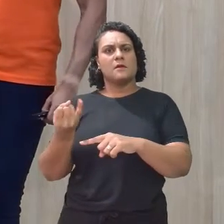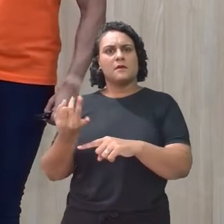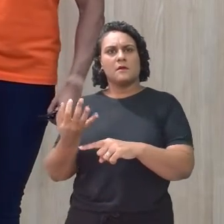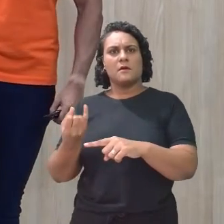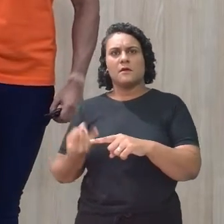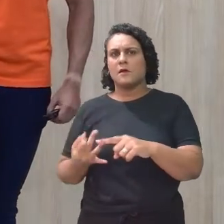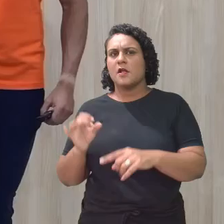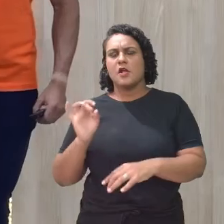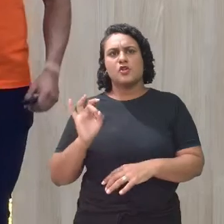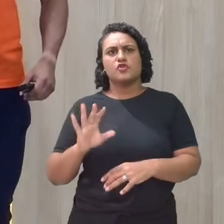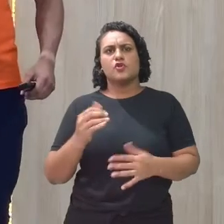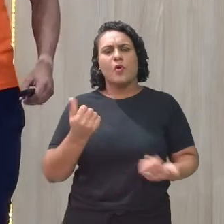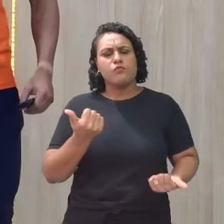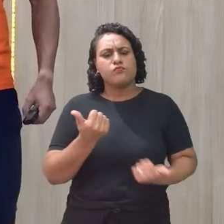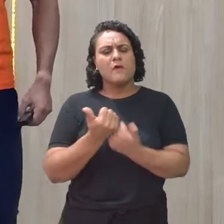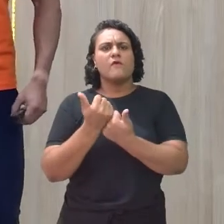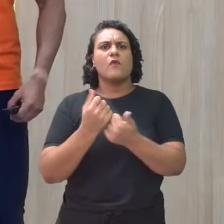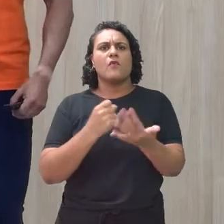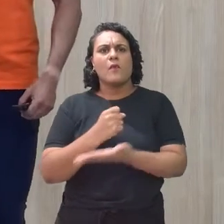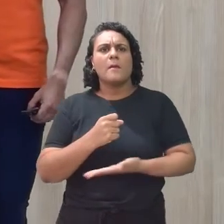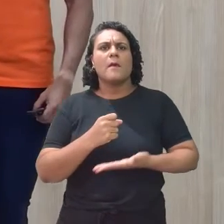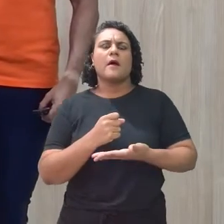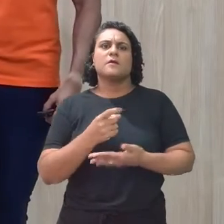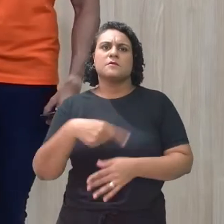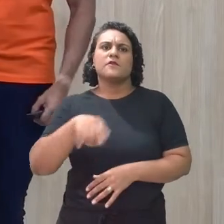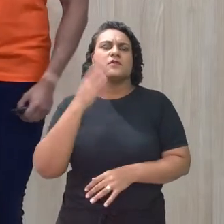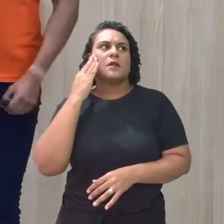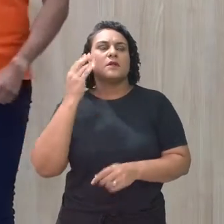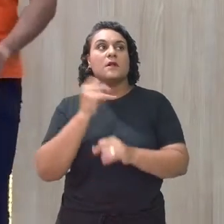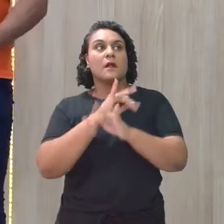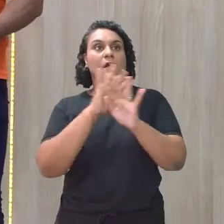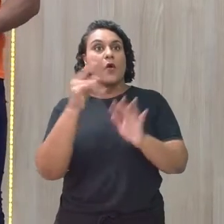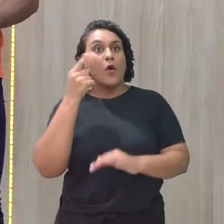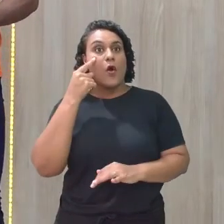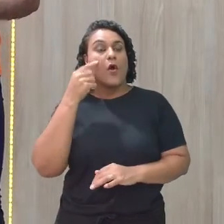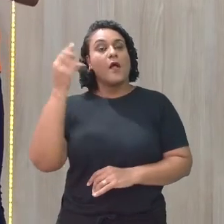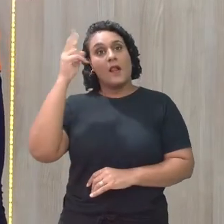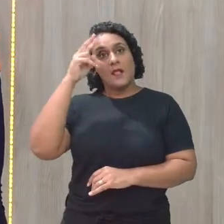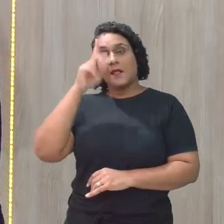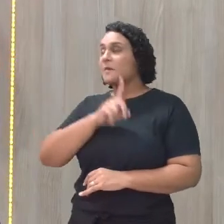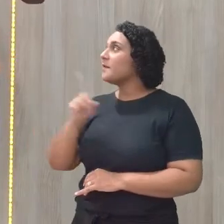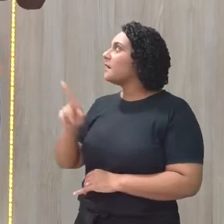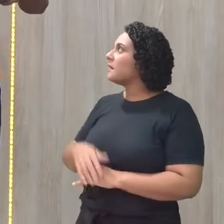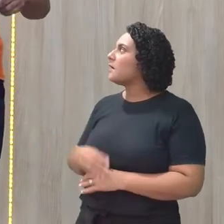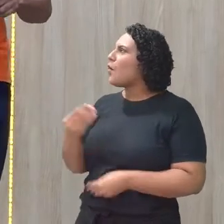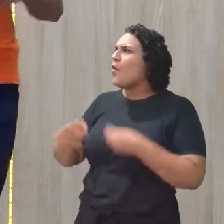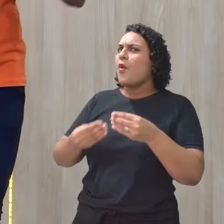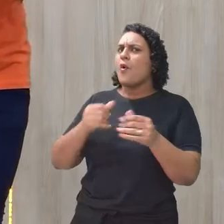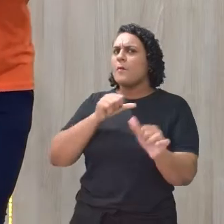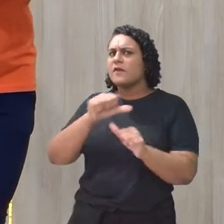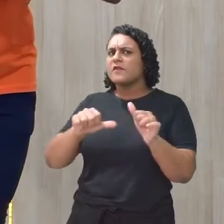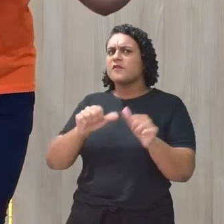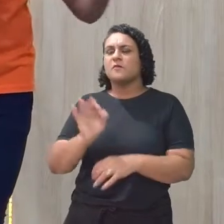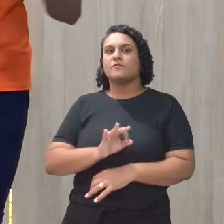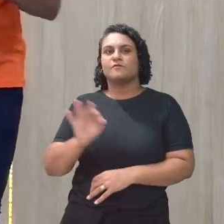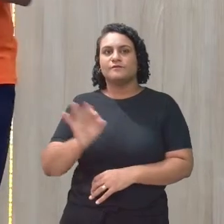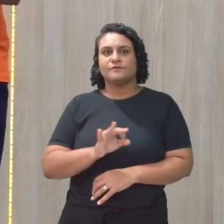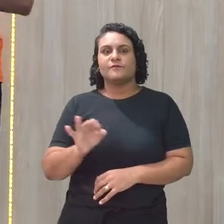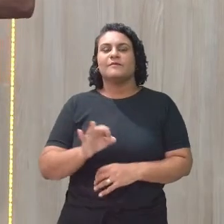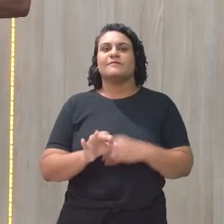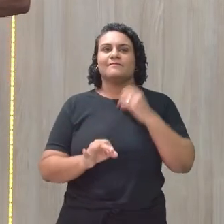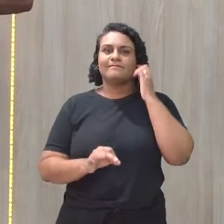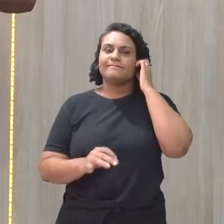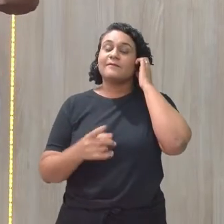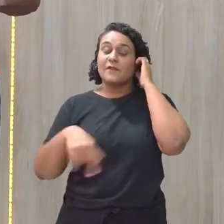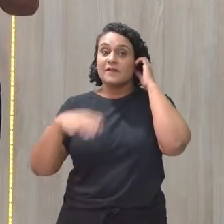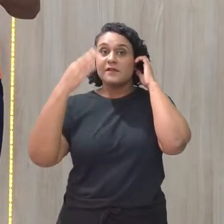é apenas o pontapé inicial. Então, a gente vai dizer, lembra dessa fração? Como é que a gente transforma em porcentagem? Faz isso, isso e